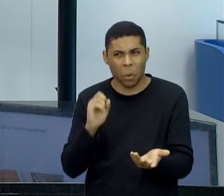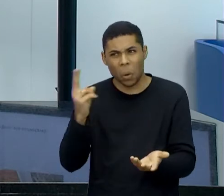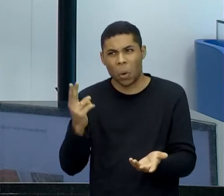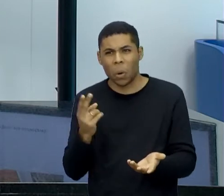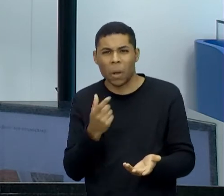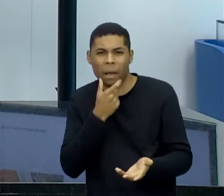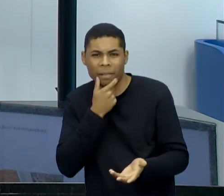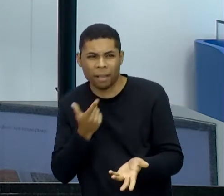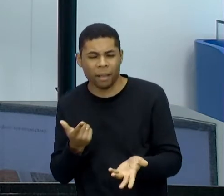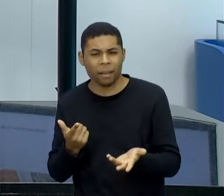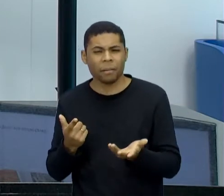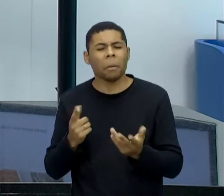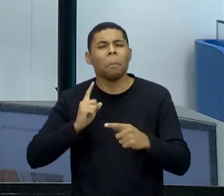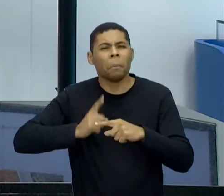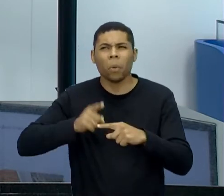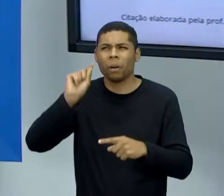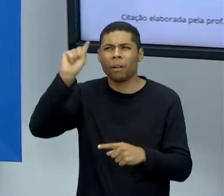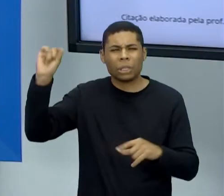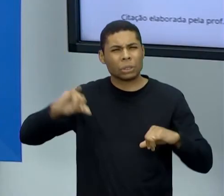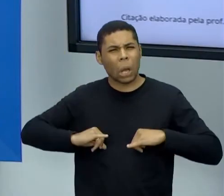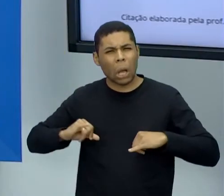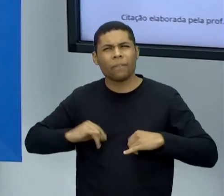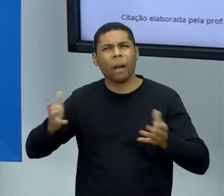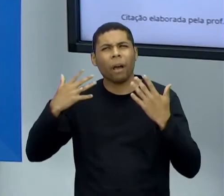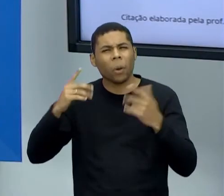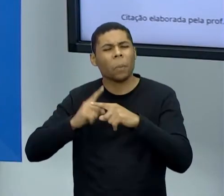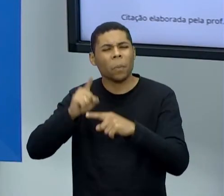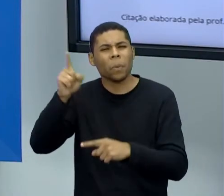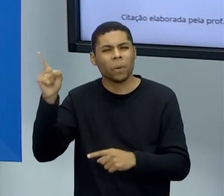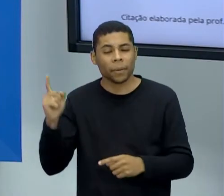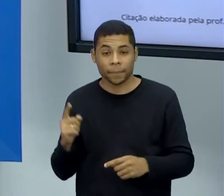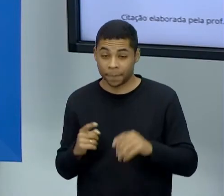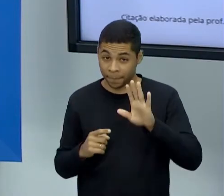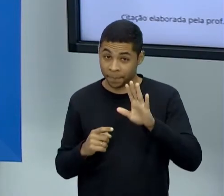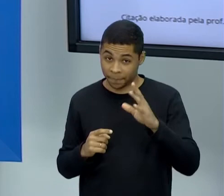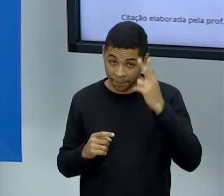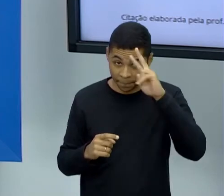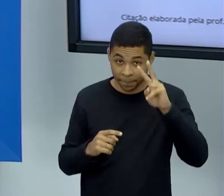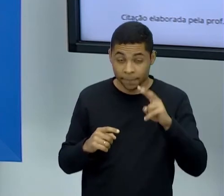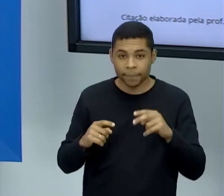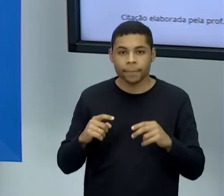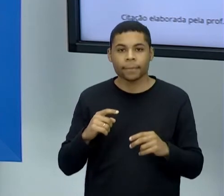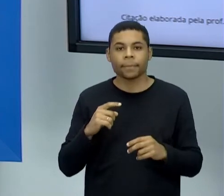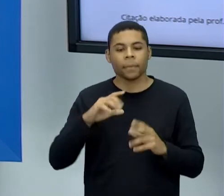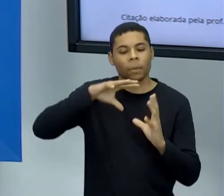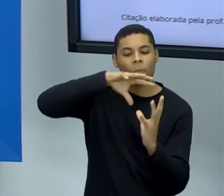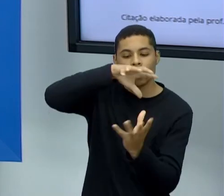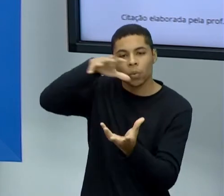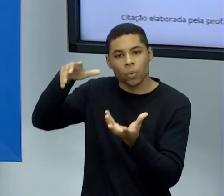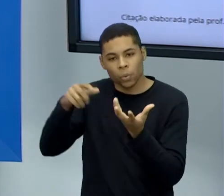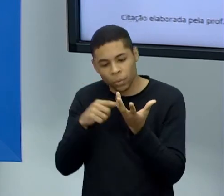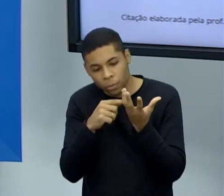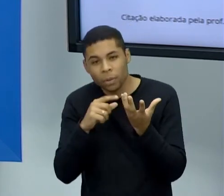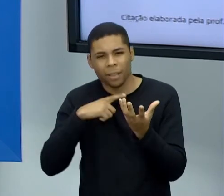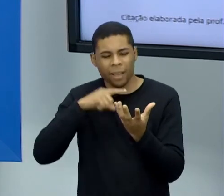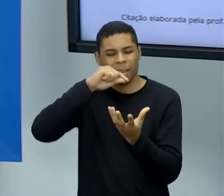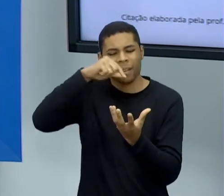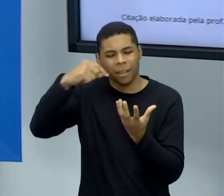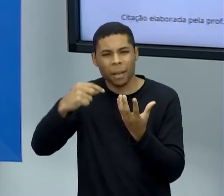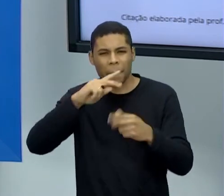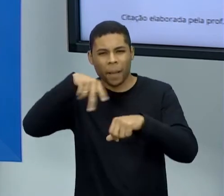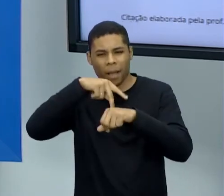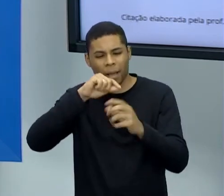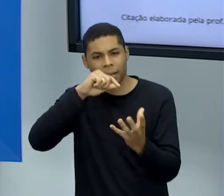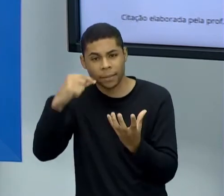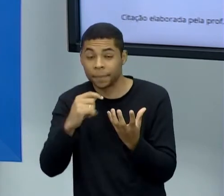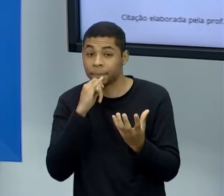Inglaterra, por exemplo. Por que tem tanta gente sofrendo aí com o calor? Lembrando, pela localização geográfica desses países ali,